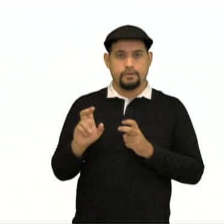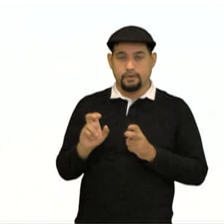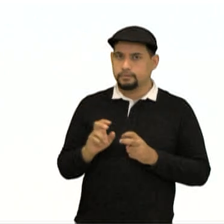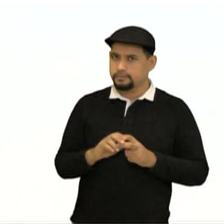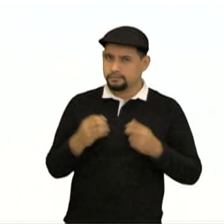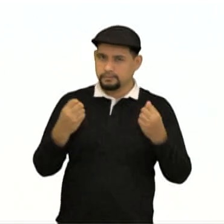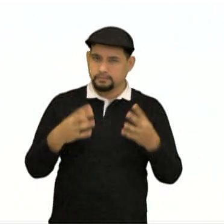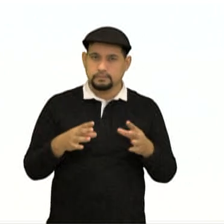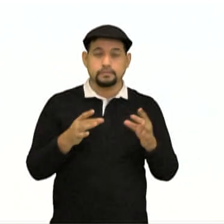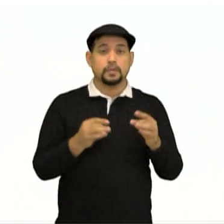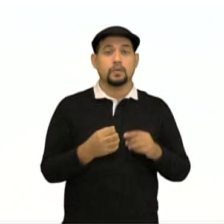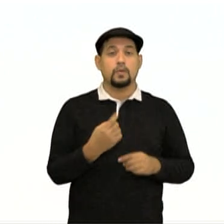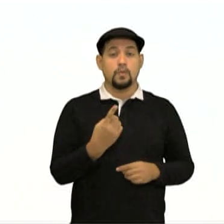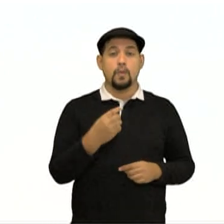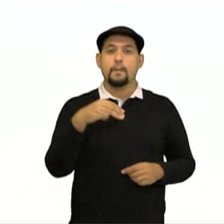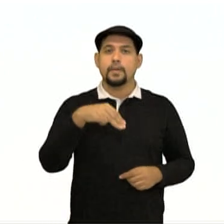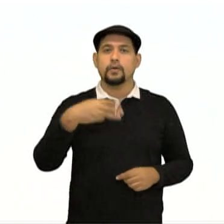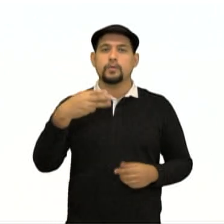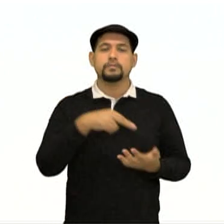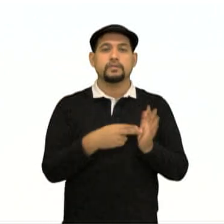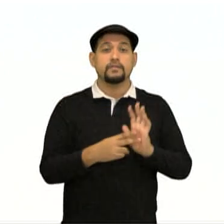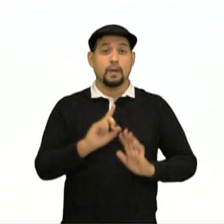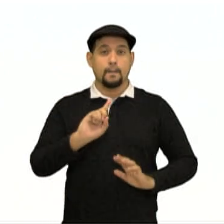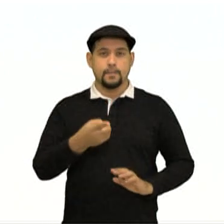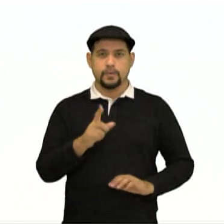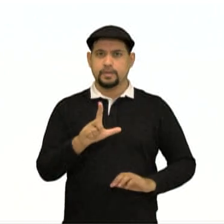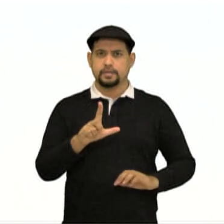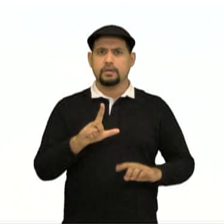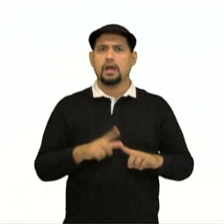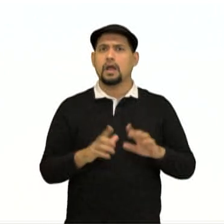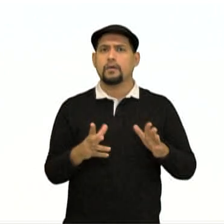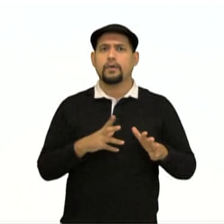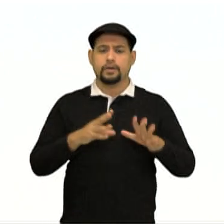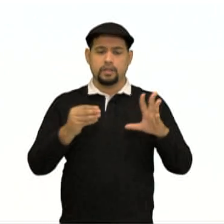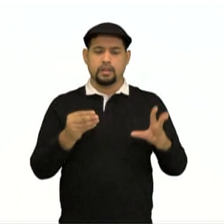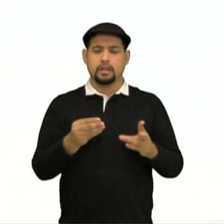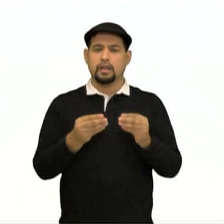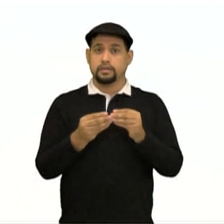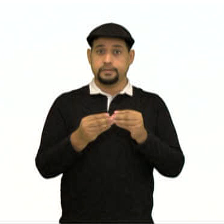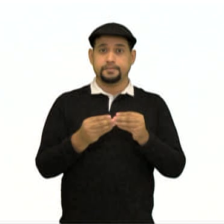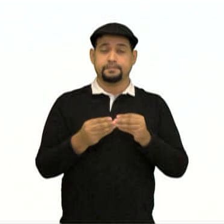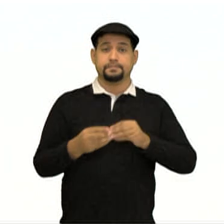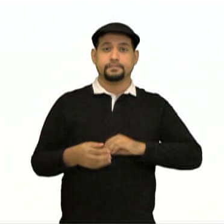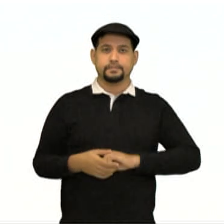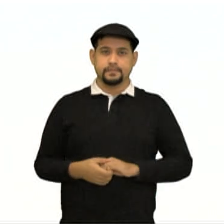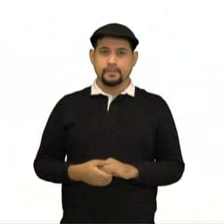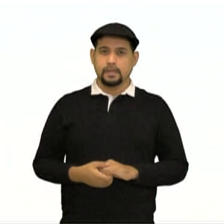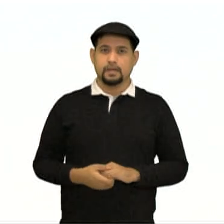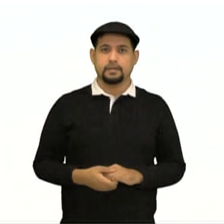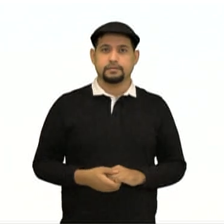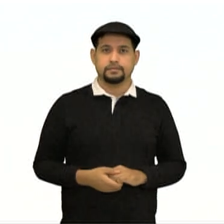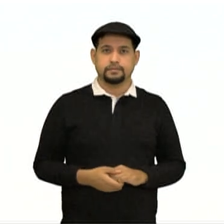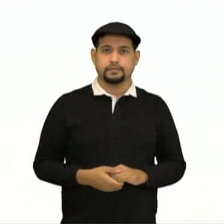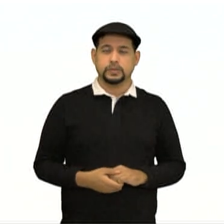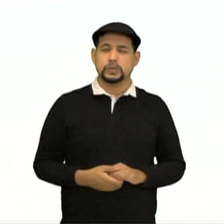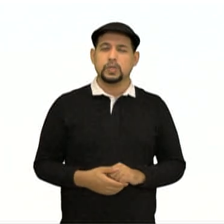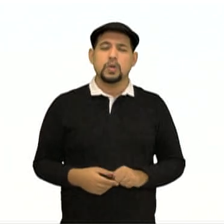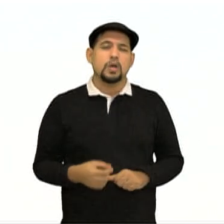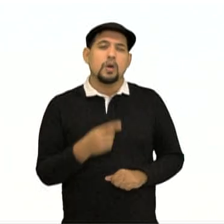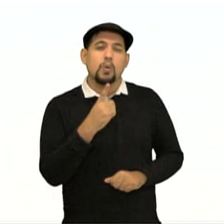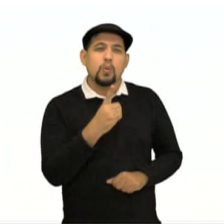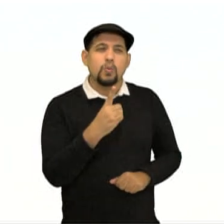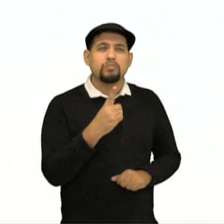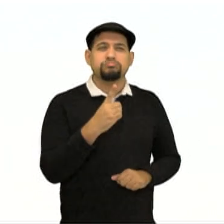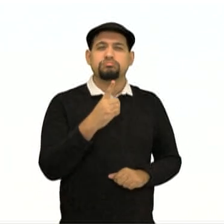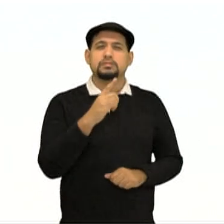esta definição aqui, um metro cúbico igual a 1.000 litros. E aqui eu estou complementando também, ó, um decímetro, né?